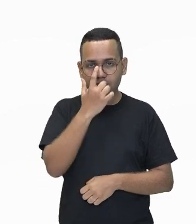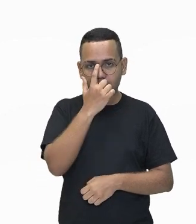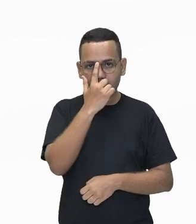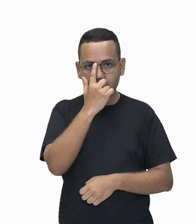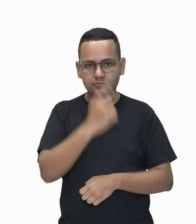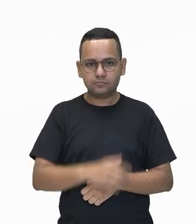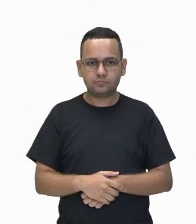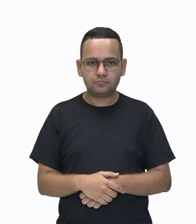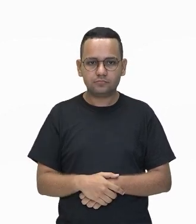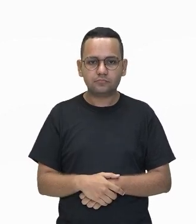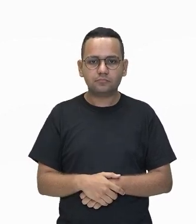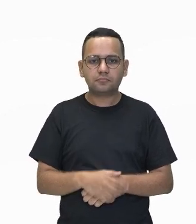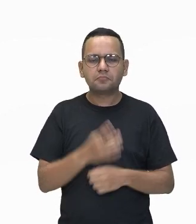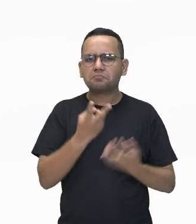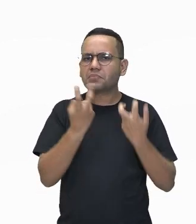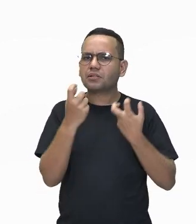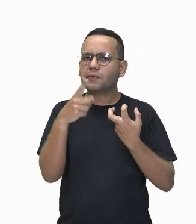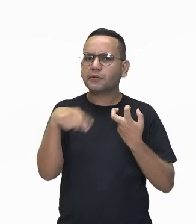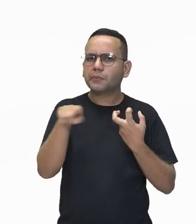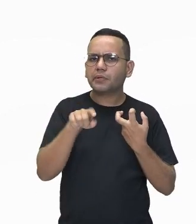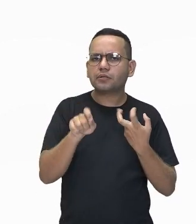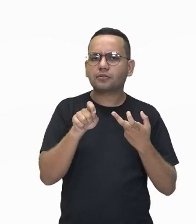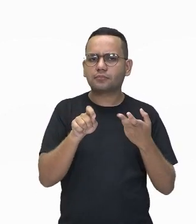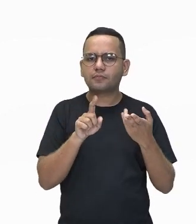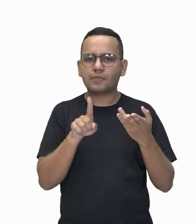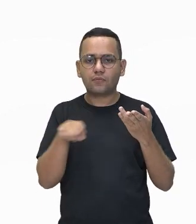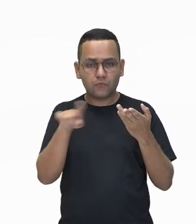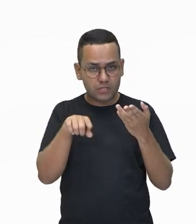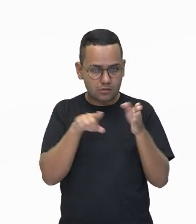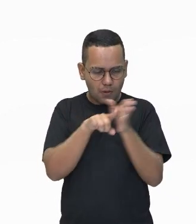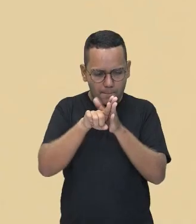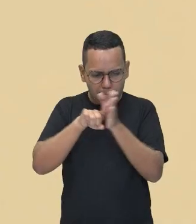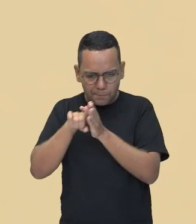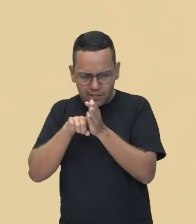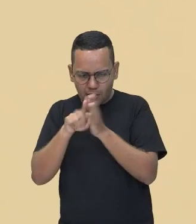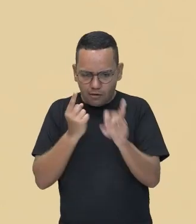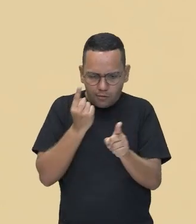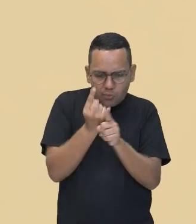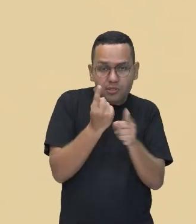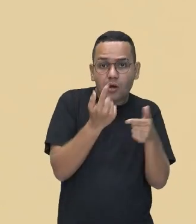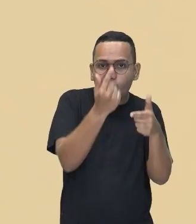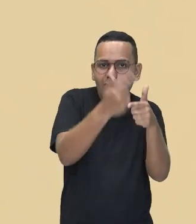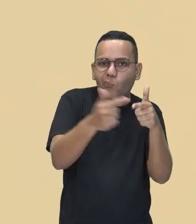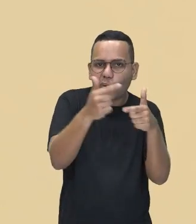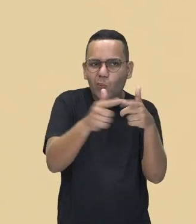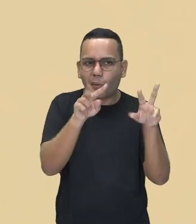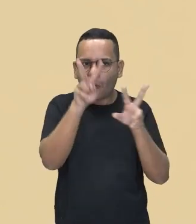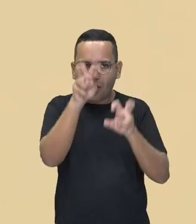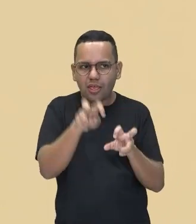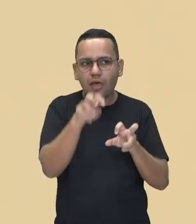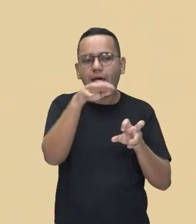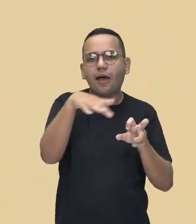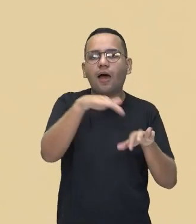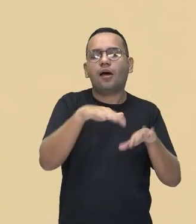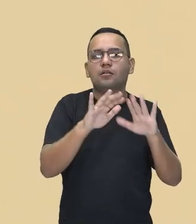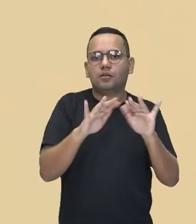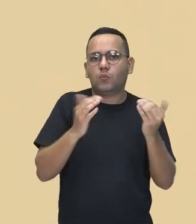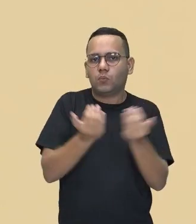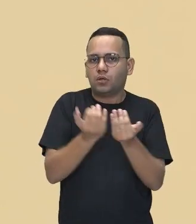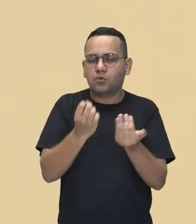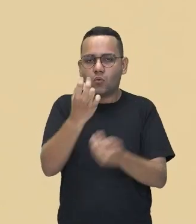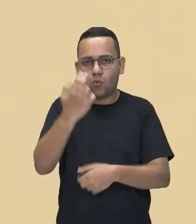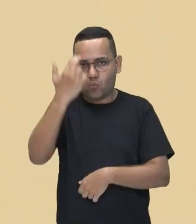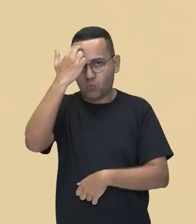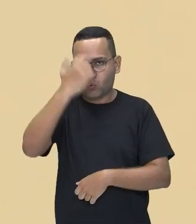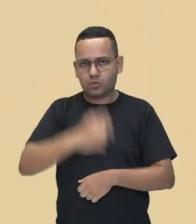uma problemática, um assunto que você quer falar sobre a sua identidade, sobre a sua cultura, né, sobre a sua